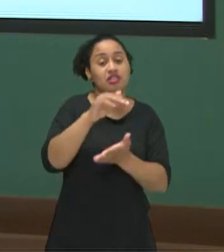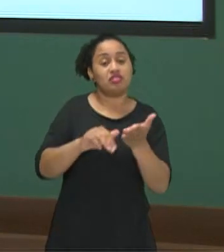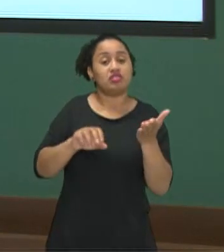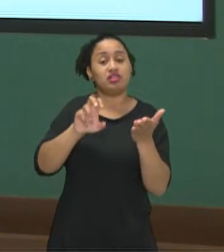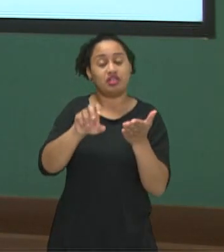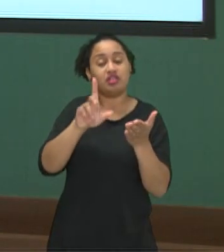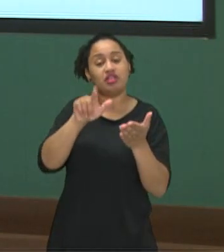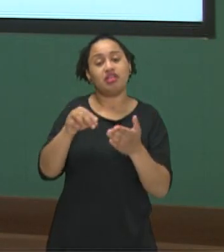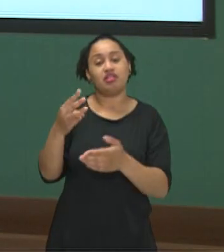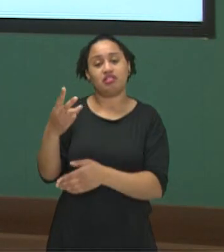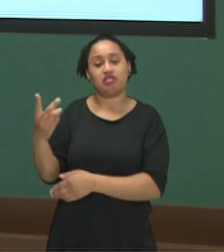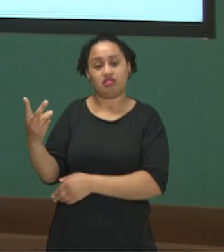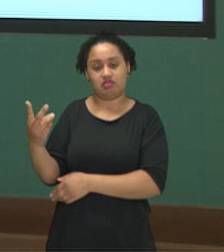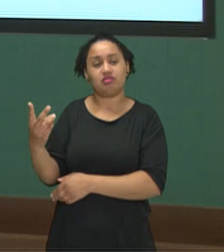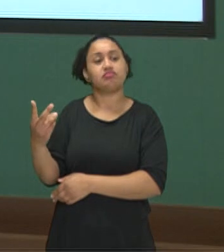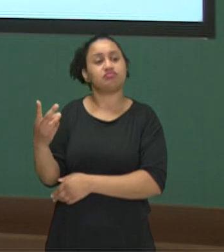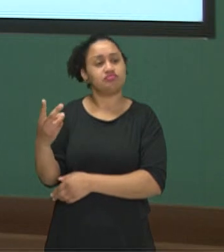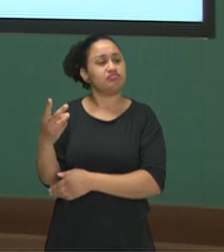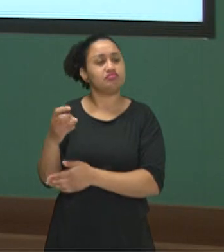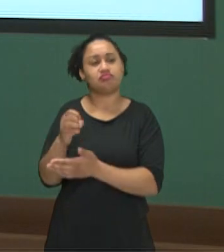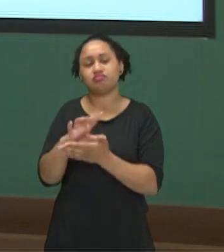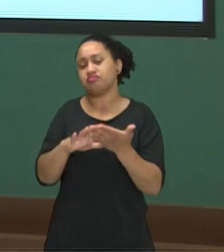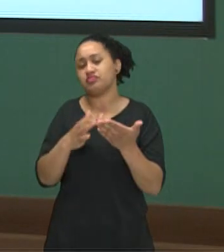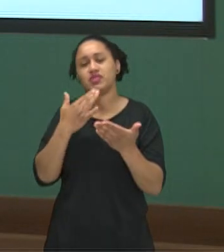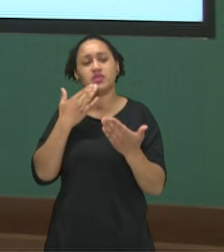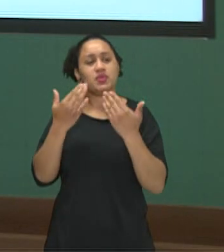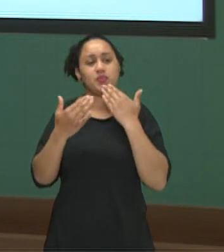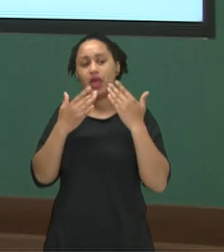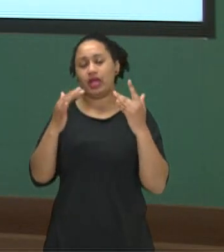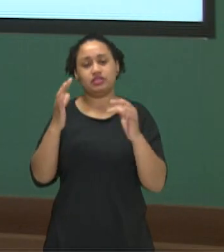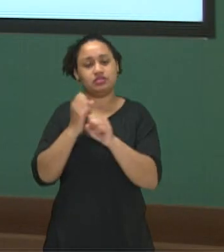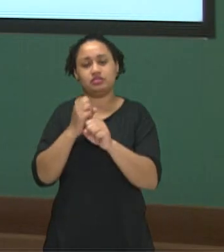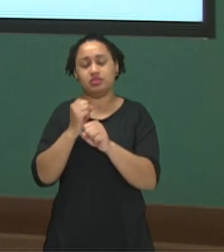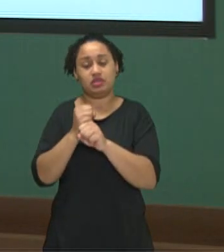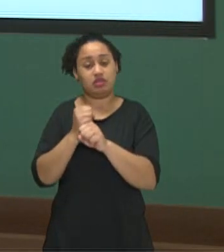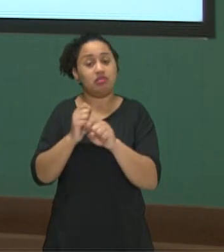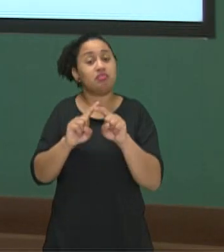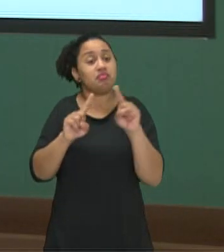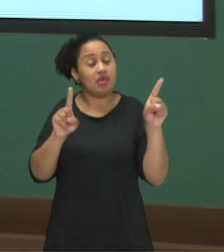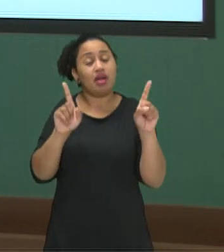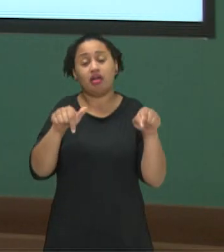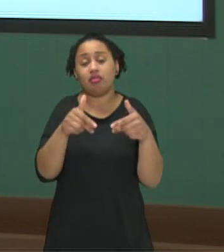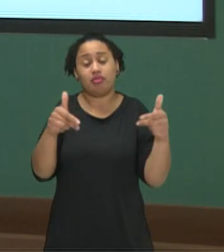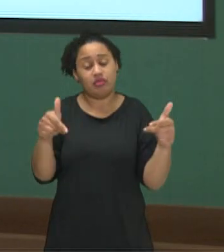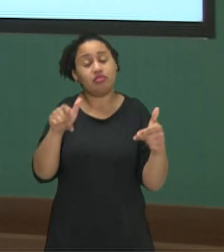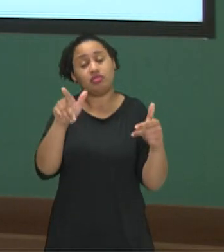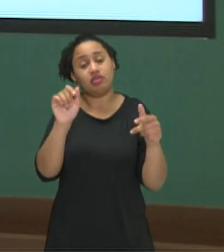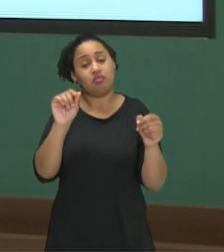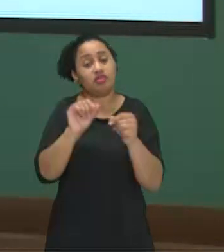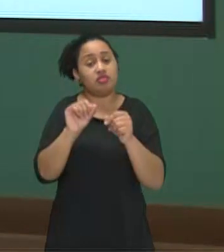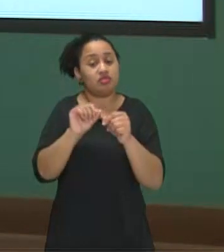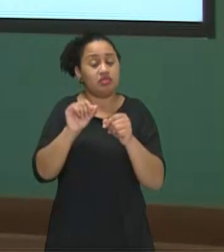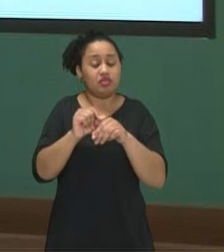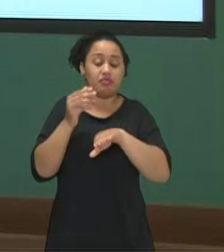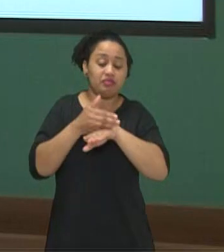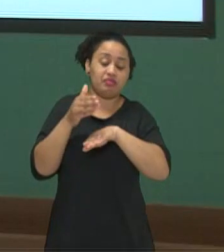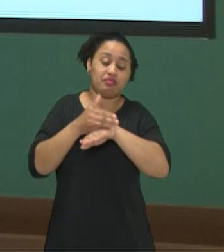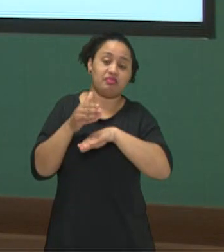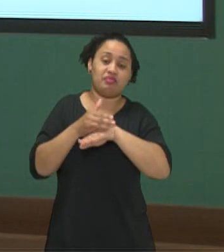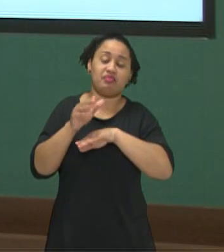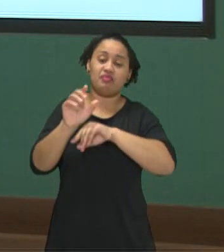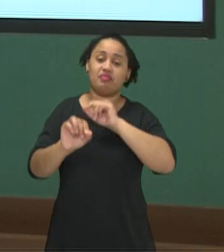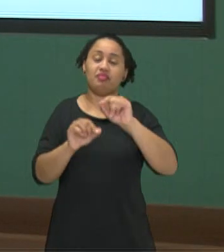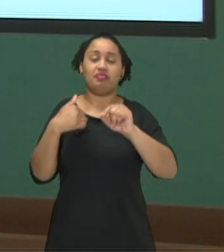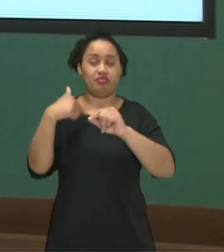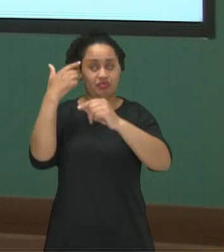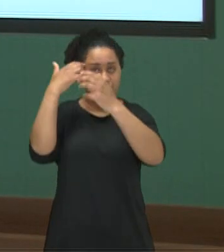é 32. O exercício não pede para calcular isso, mas é uma coisa que você já pode fazer e treinar o